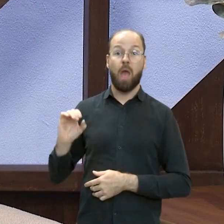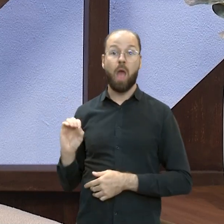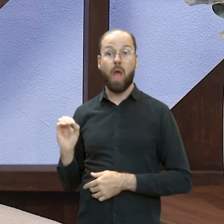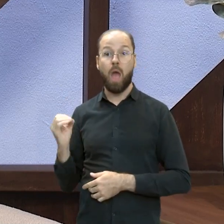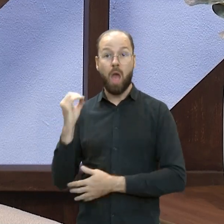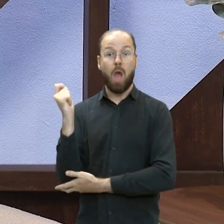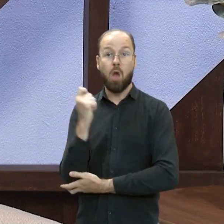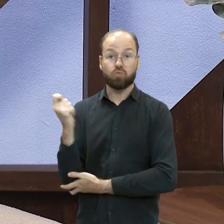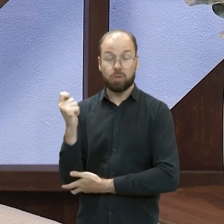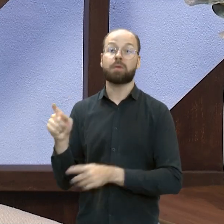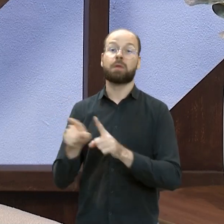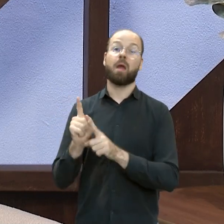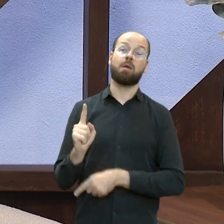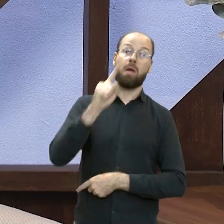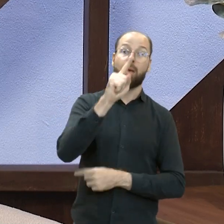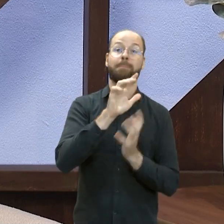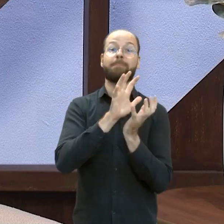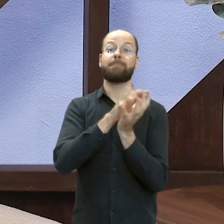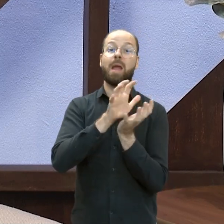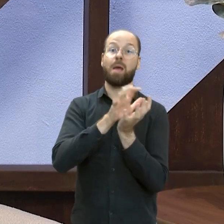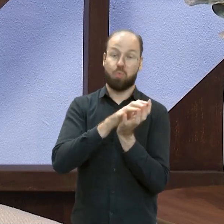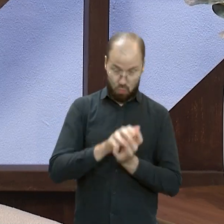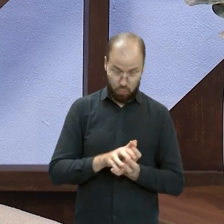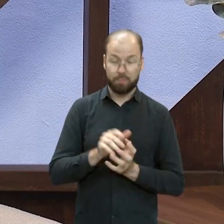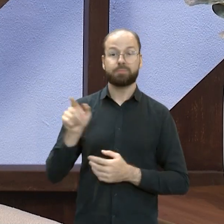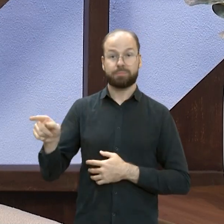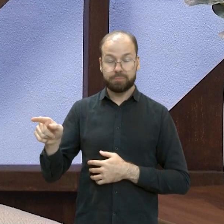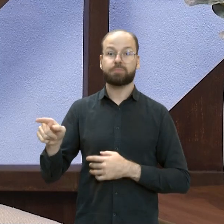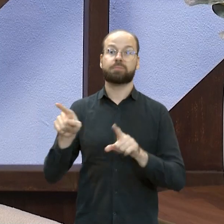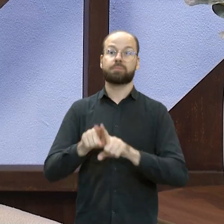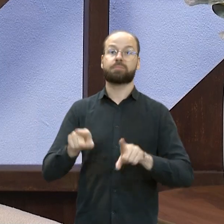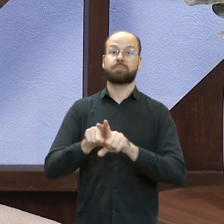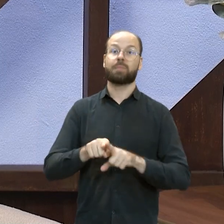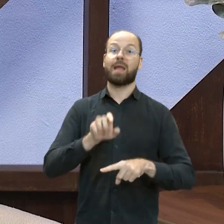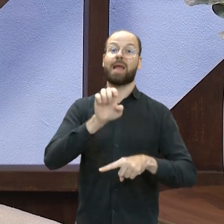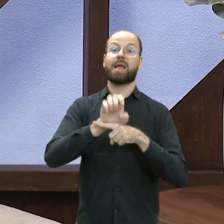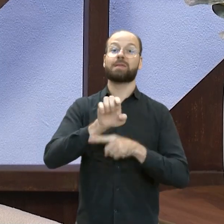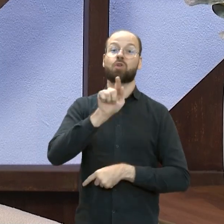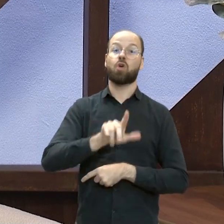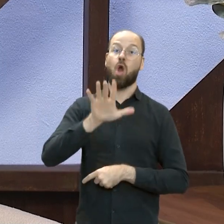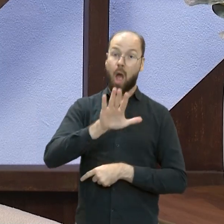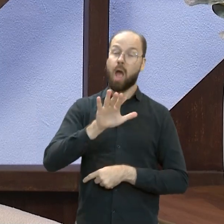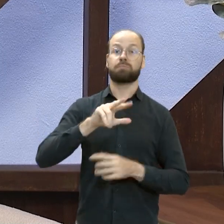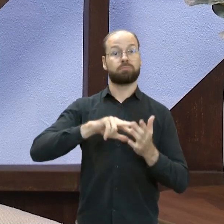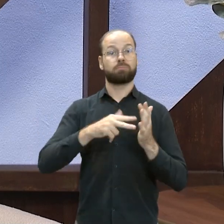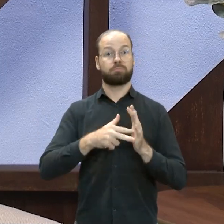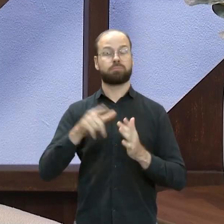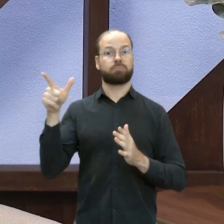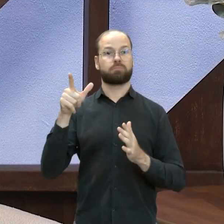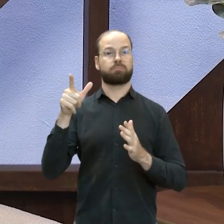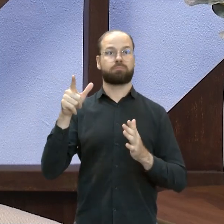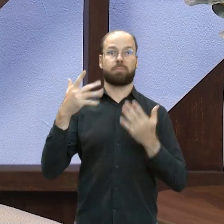de Pernambuco. Inclusive, ela levou, né, o nome do estado de Goiás para esses outros estados,